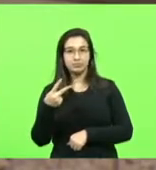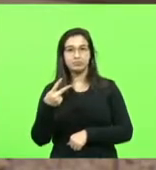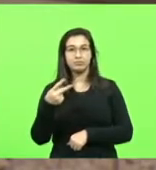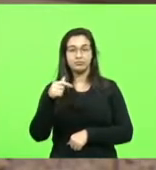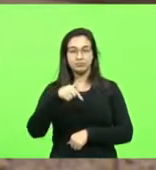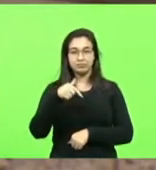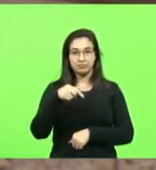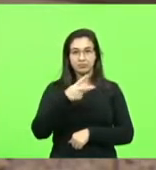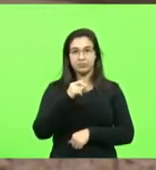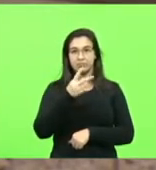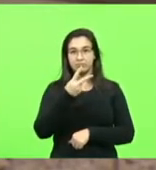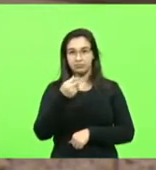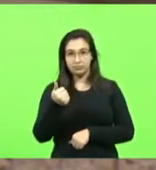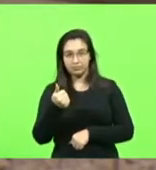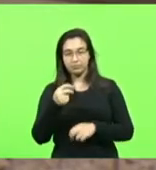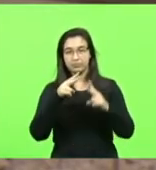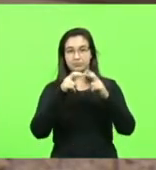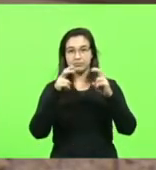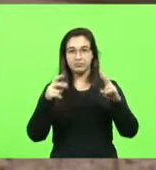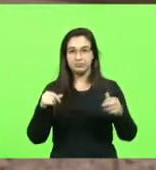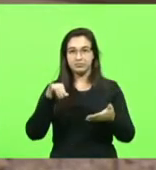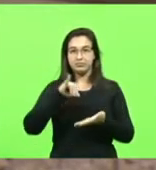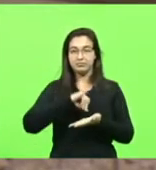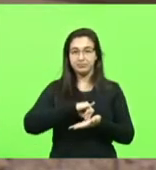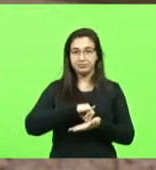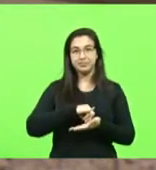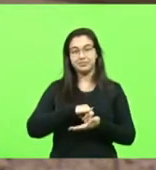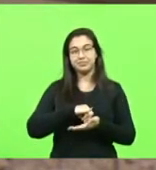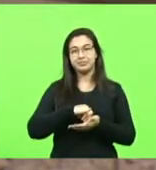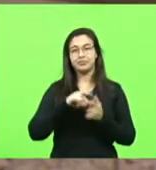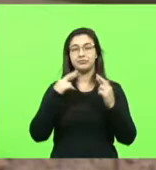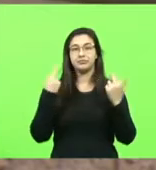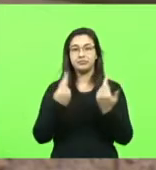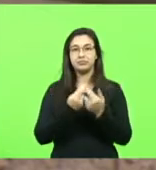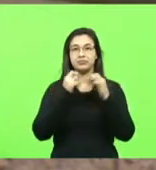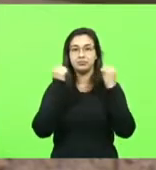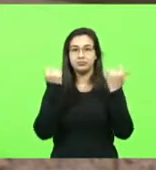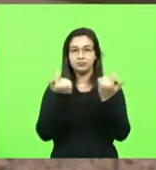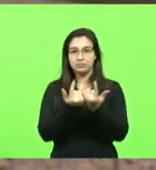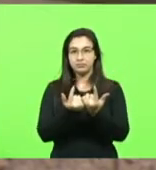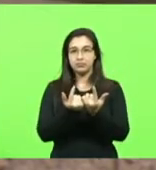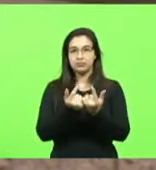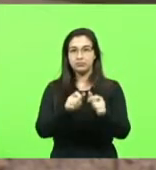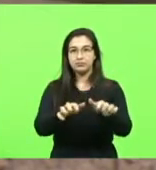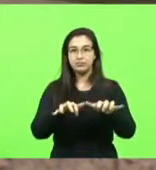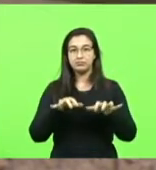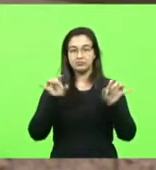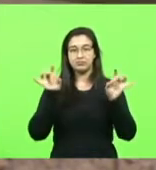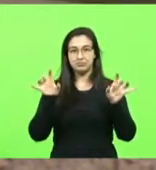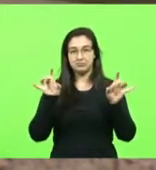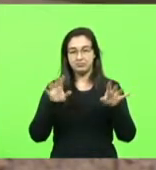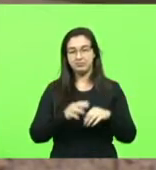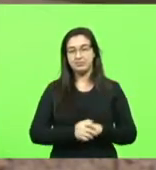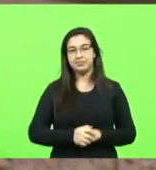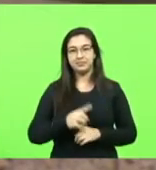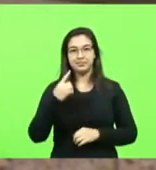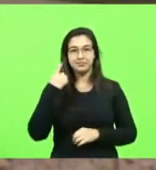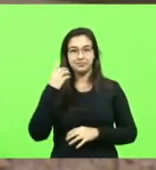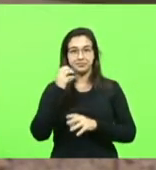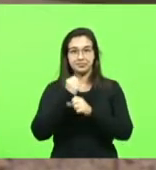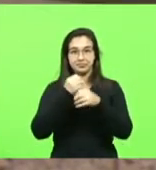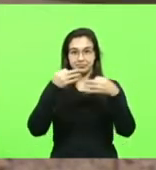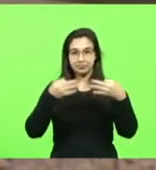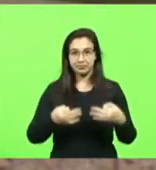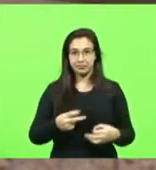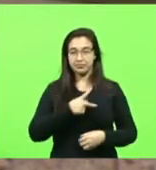cidade de Florianópolis, capital do Estado de Santa Catarina, reuniu-se a Assembleia Legislativa em sessão ordinária. Havendo o quórum regimental, o senhor presidente